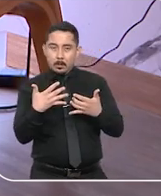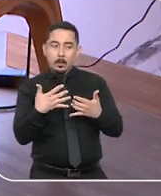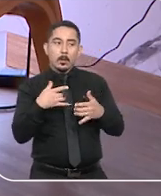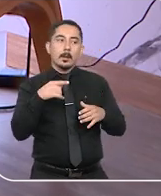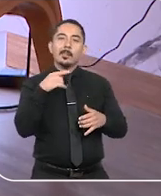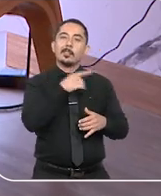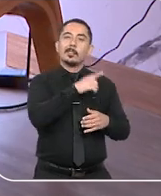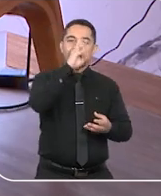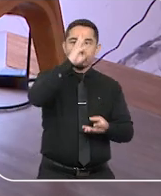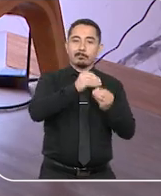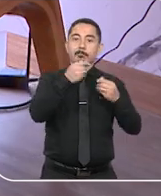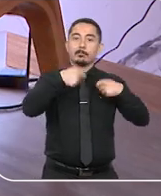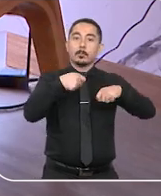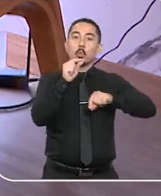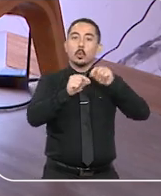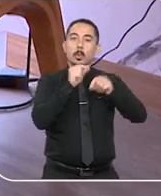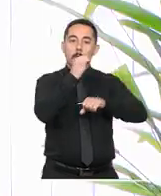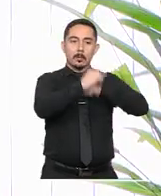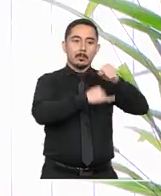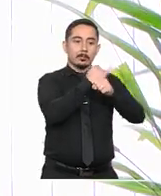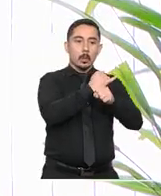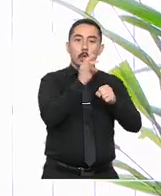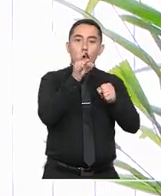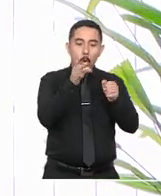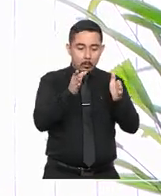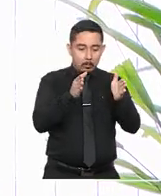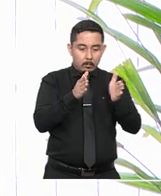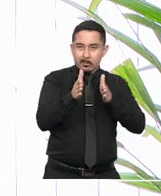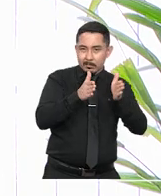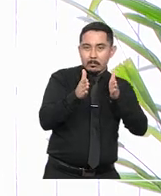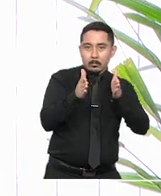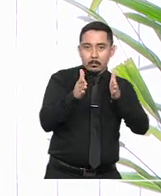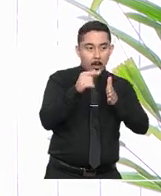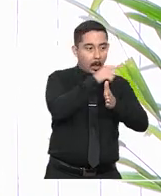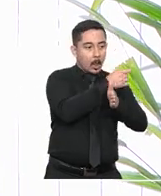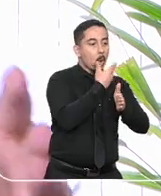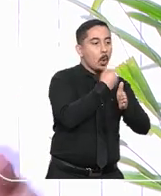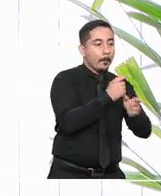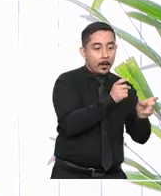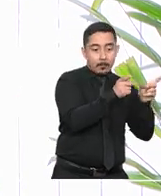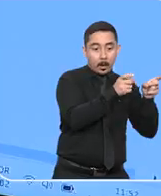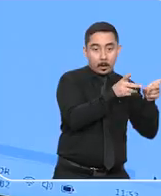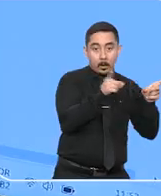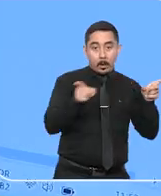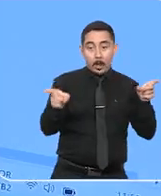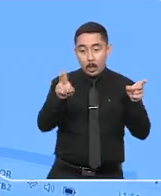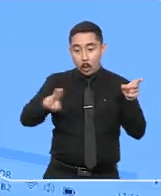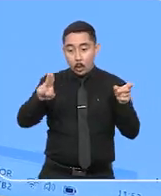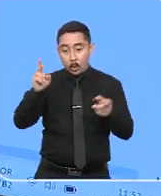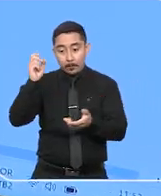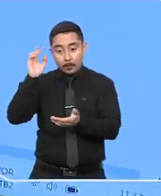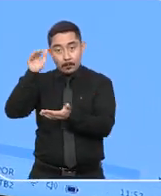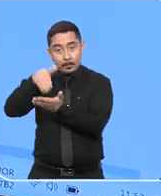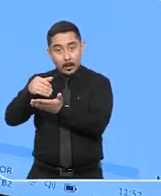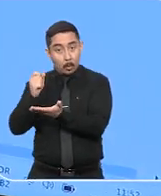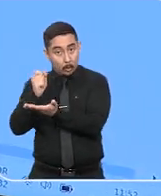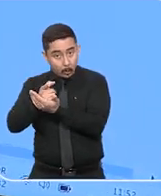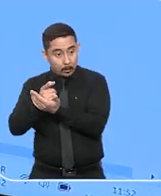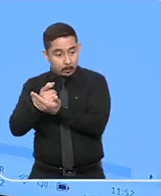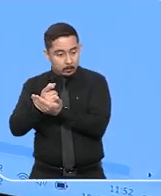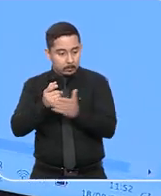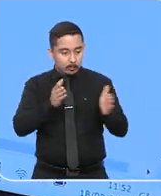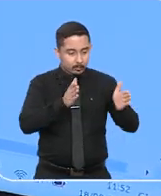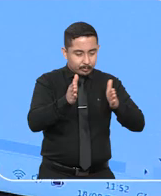que é necessário entender que esses sites são apenas intermediadores do real vendedor e que os termos de uso da